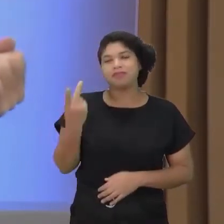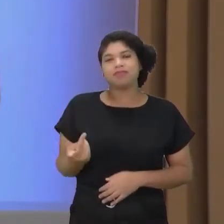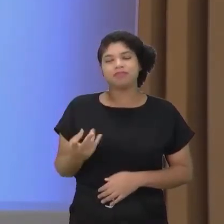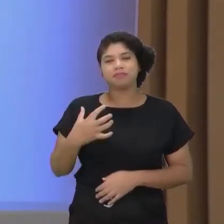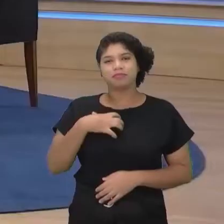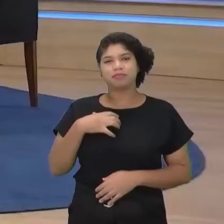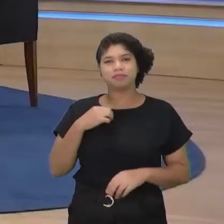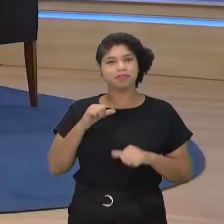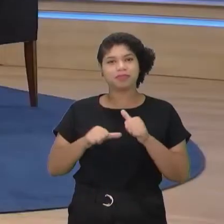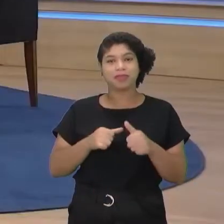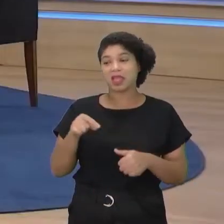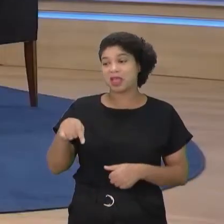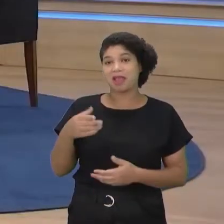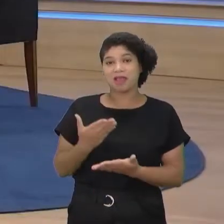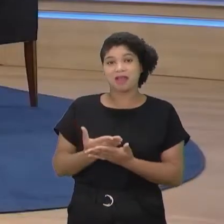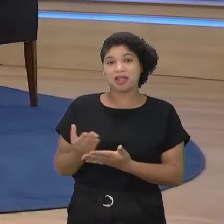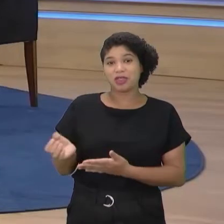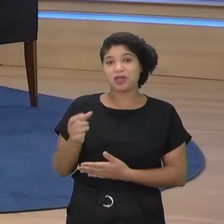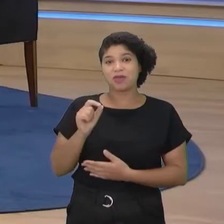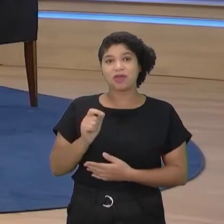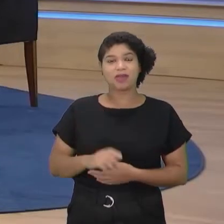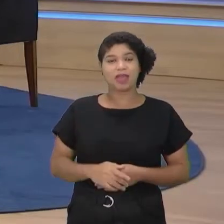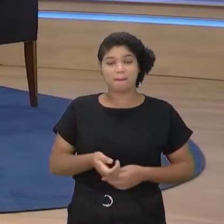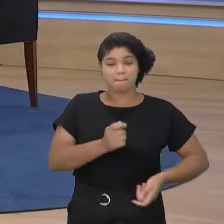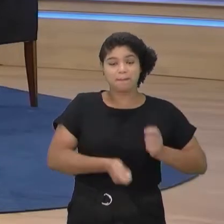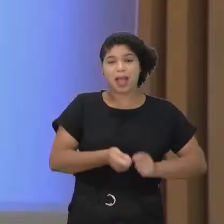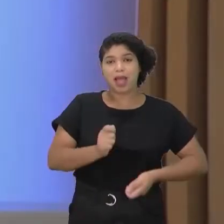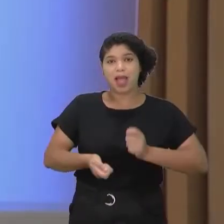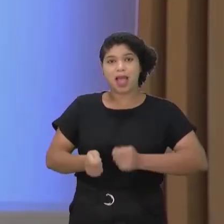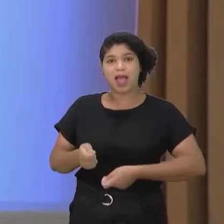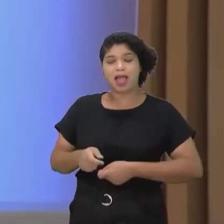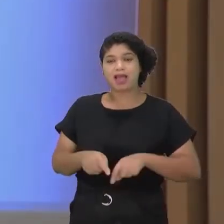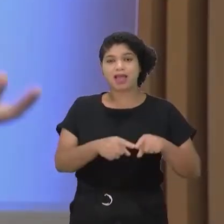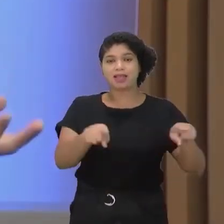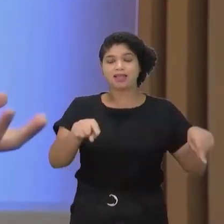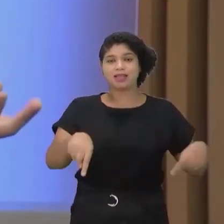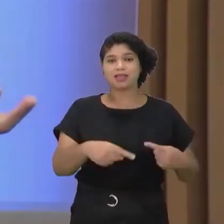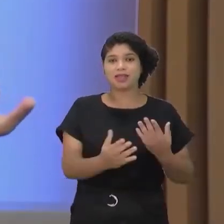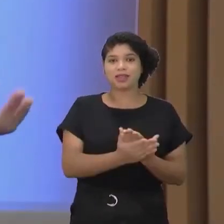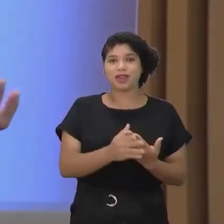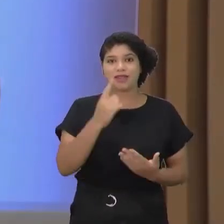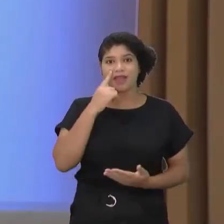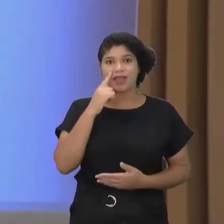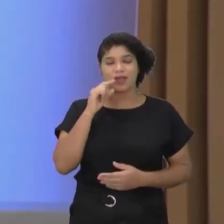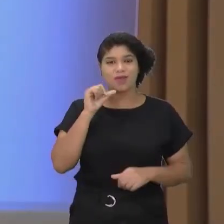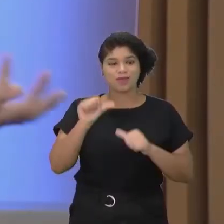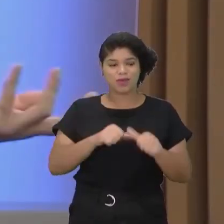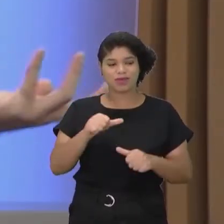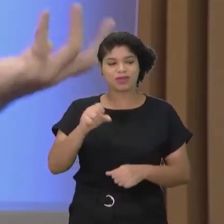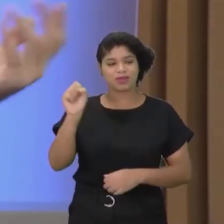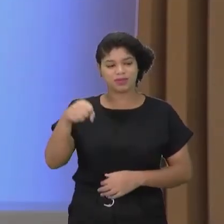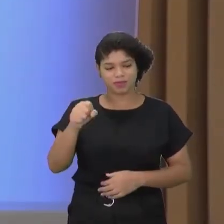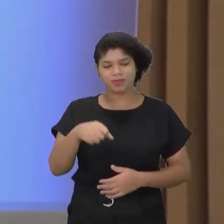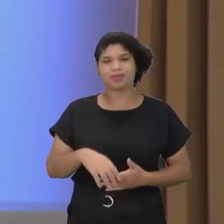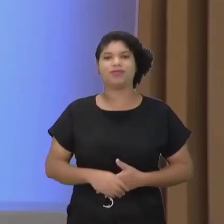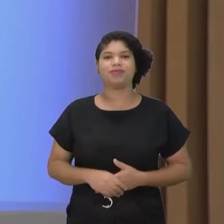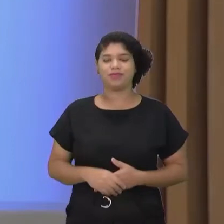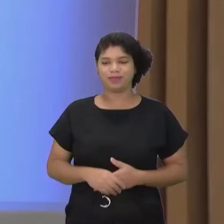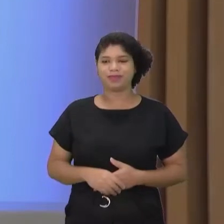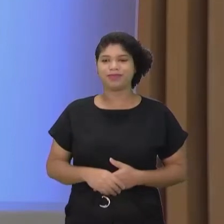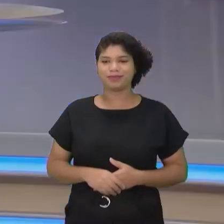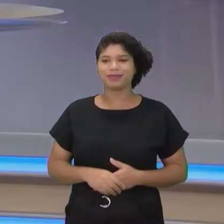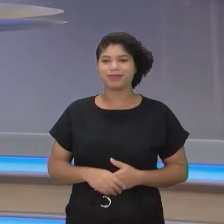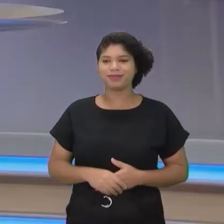uma bateria para a sala de aula, isso já muda muita coisa, né? Isso já desloca muita coisa.